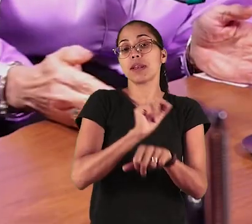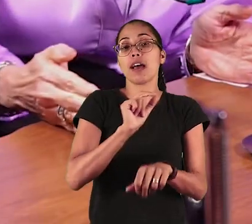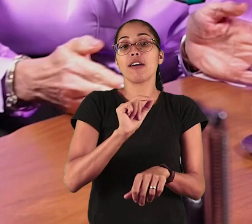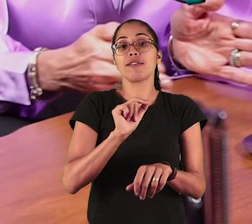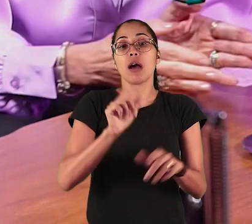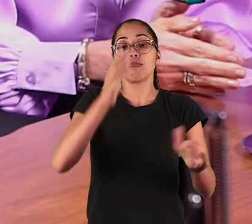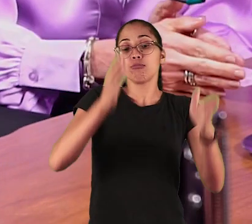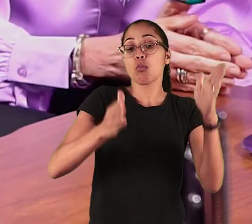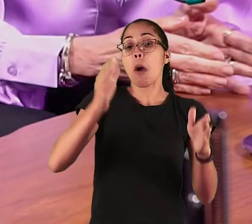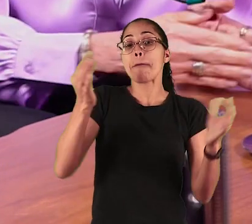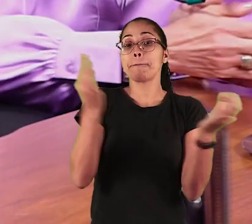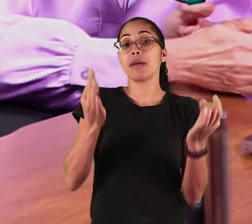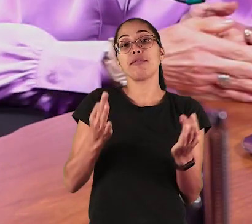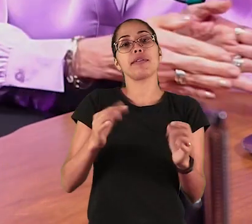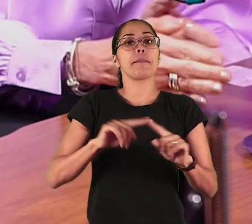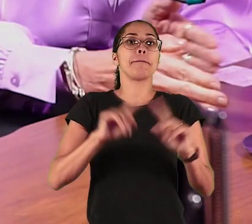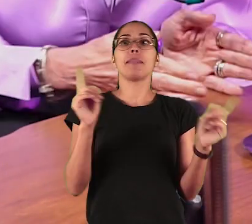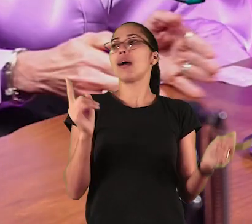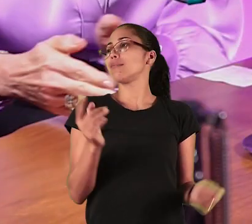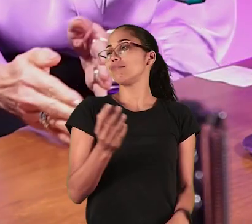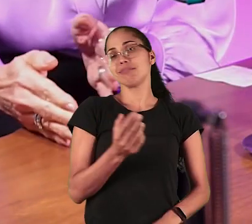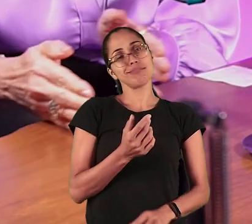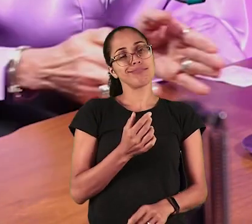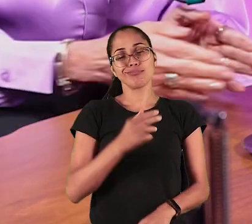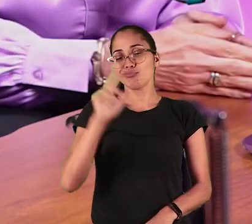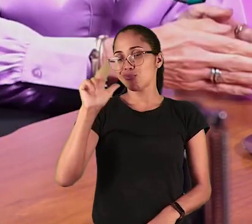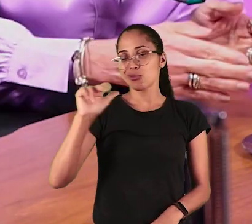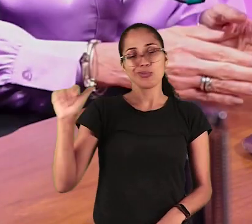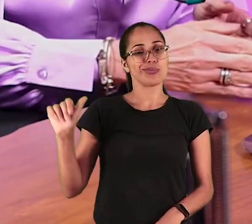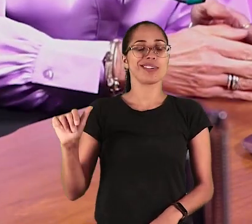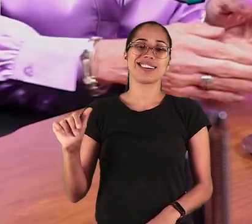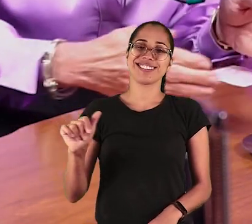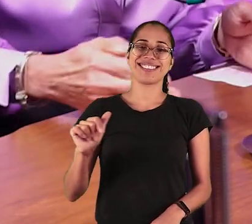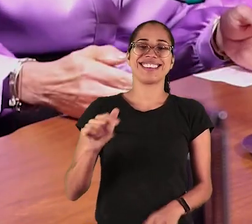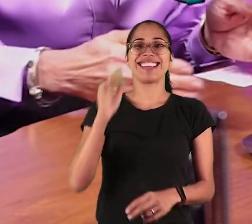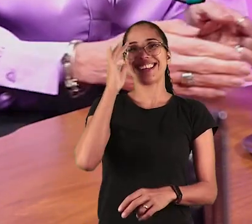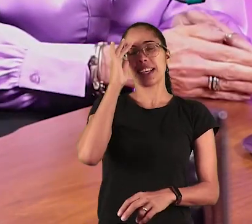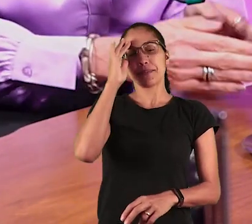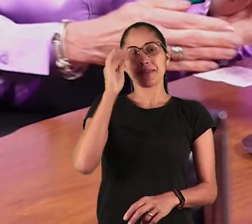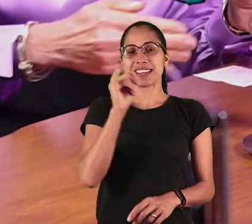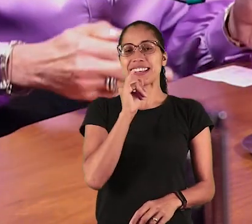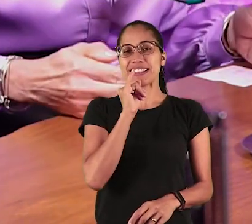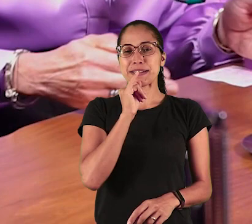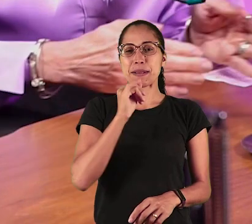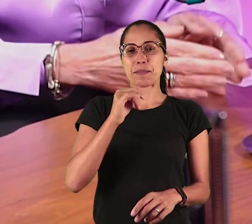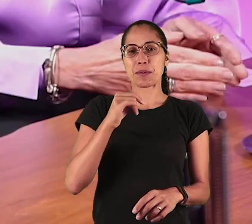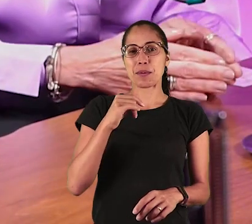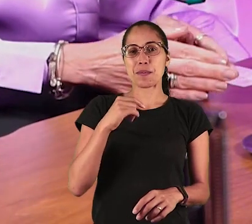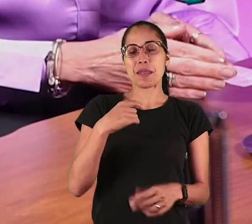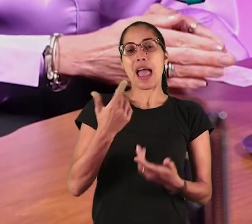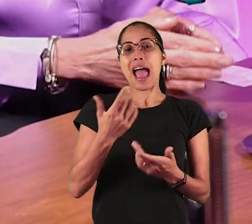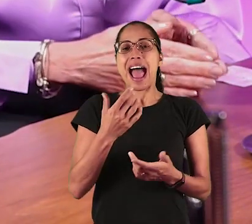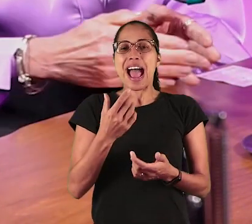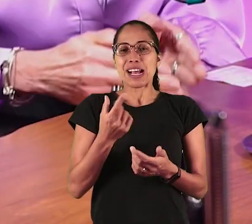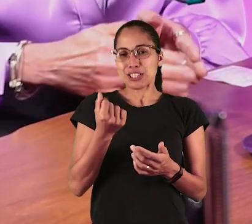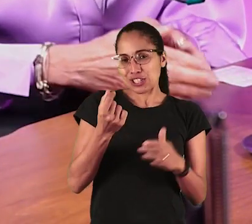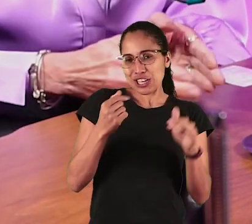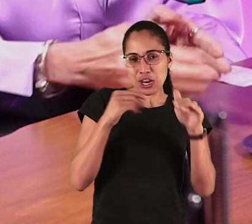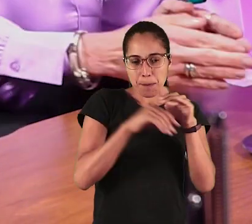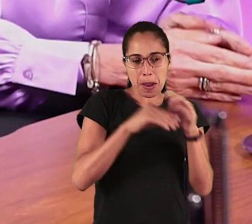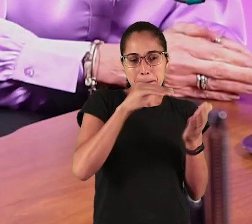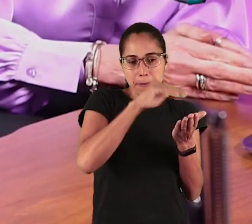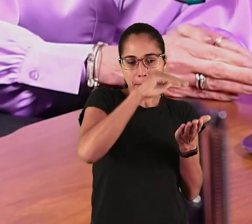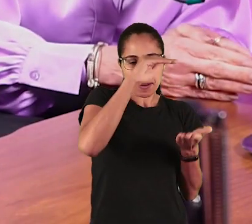todas as estrelas alinhadas que os meus filhos tivessem assim assado que eu já tivesse um pé de medo de determinado tamanho que eu pudesse